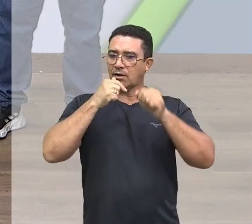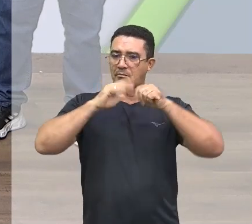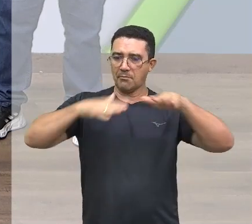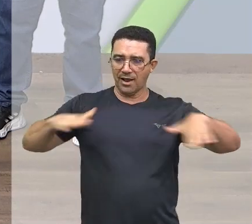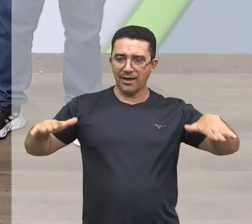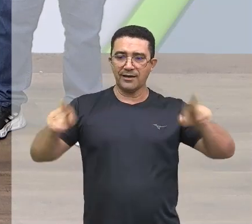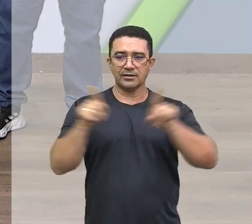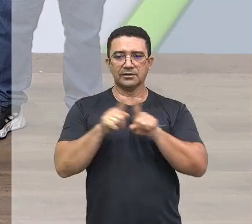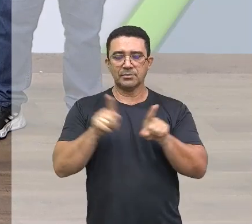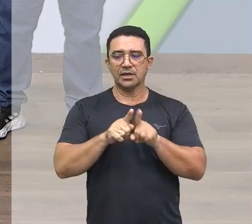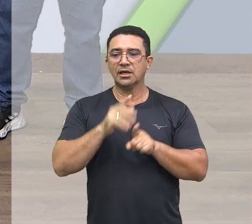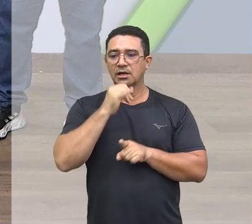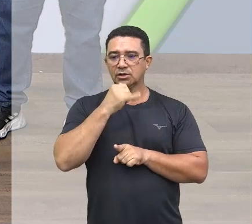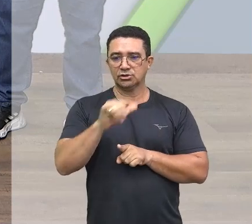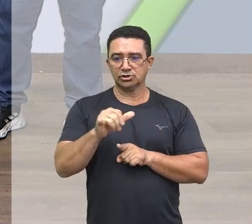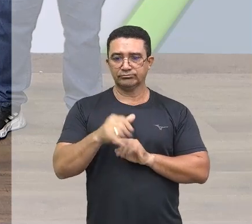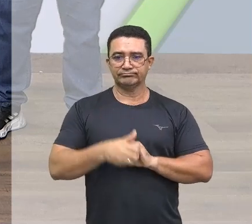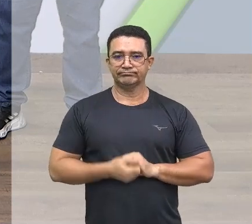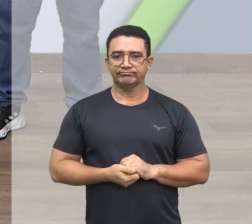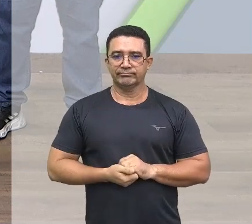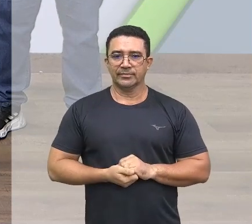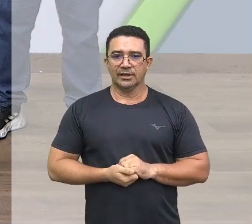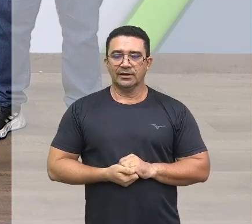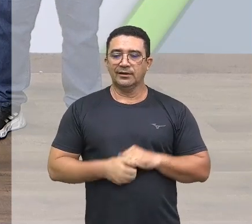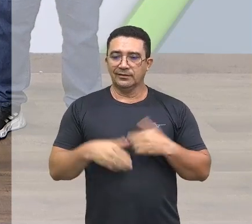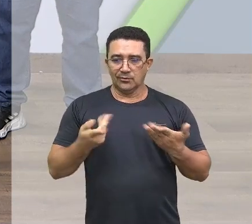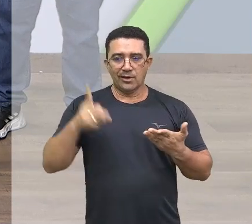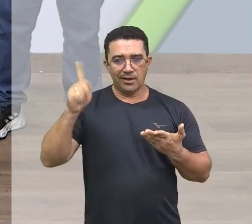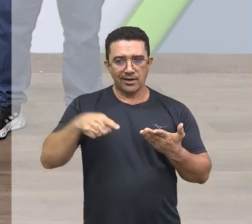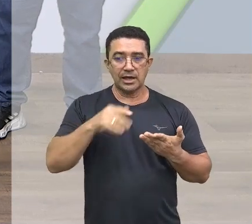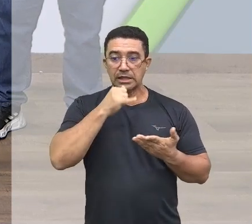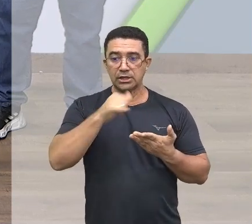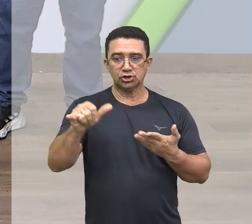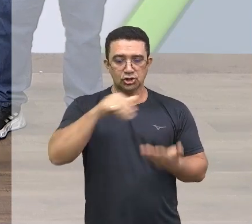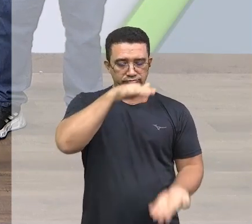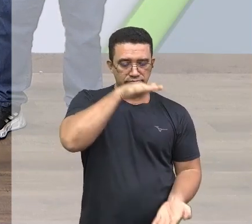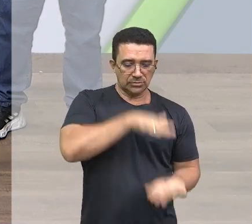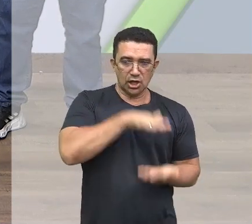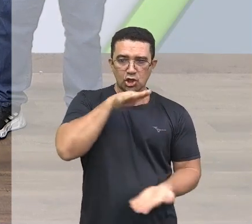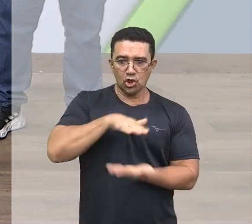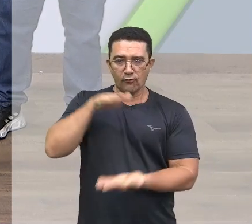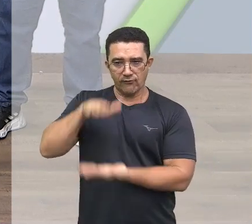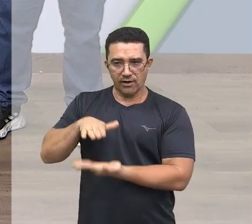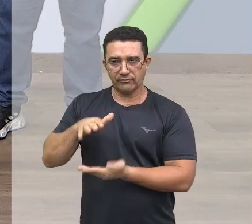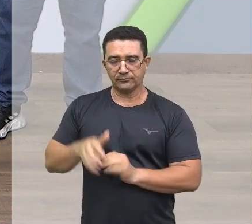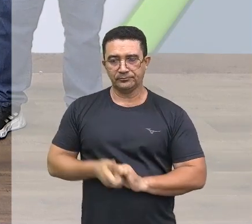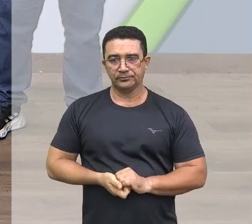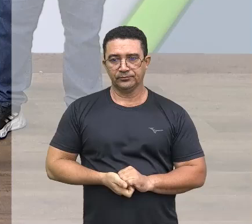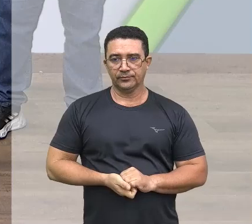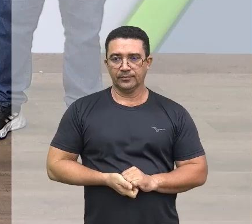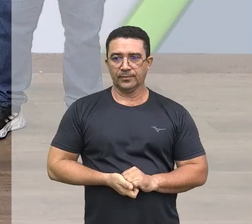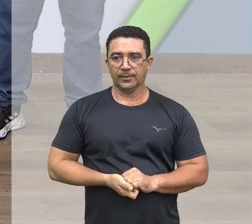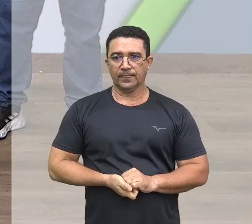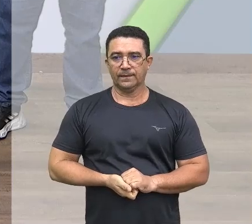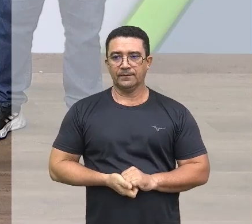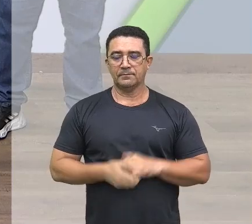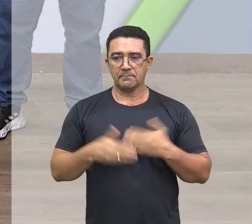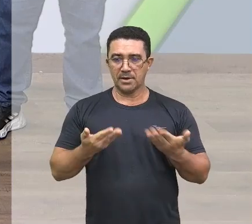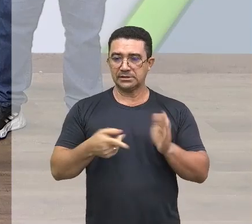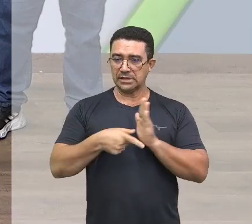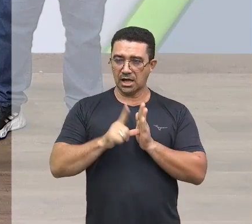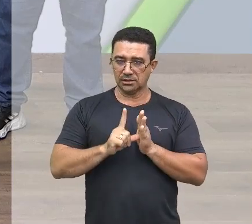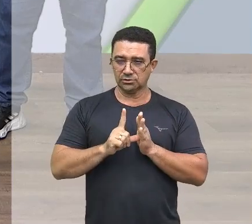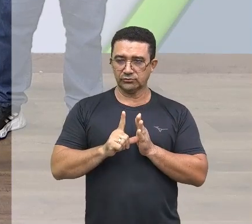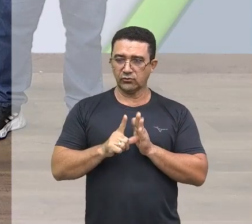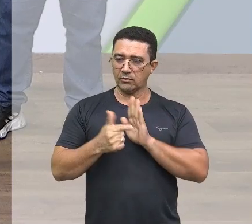a energia geotérmica. Essas são as energias renováveis. Agora nós vamos conhecer essas energias em espécie. Mas antes,